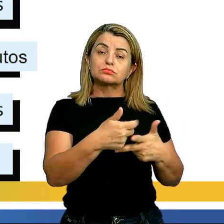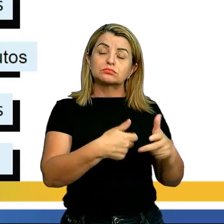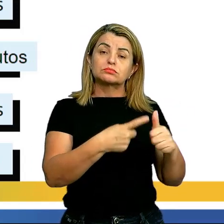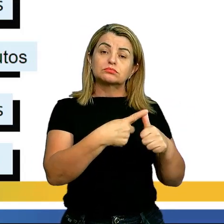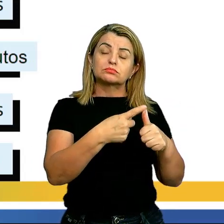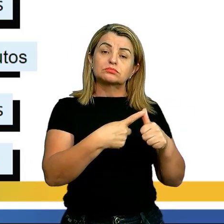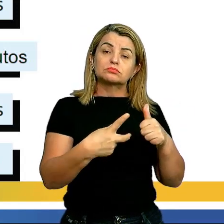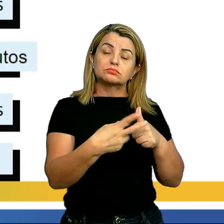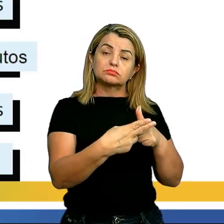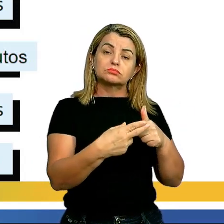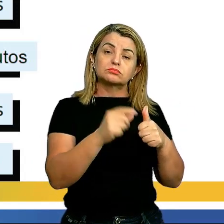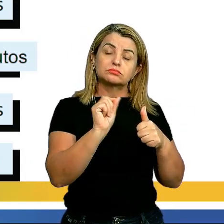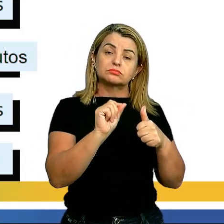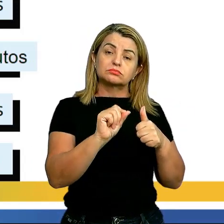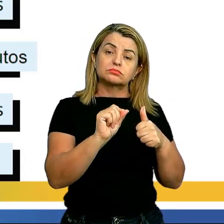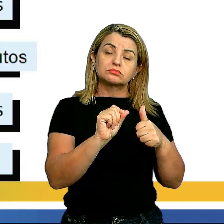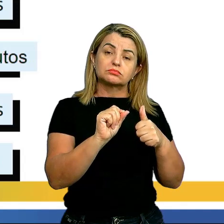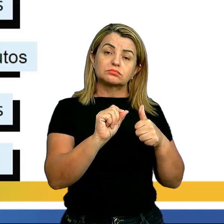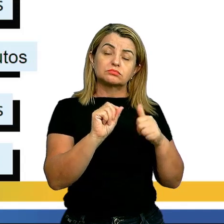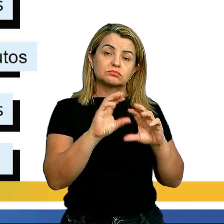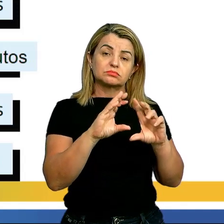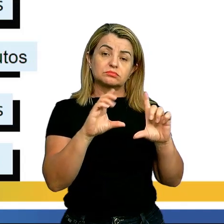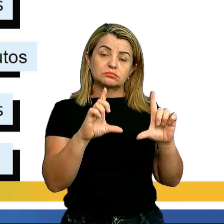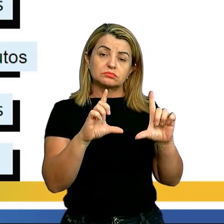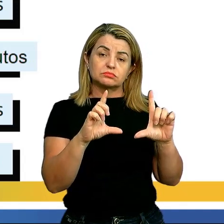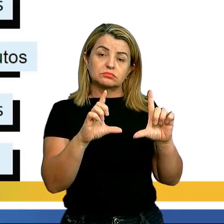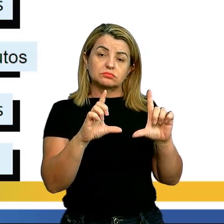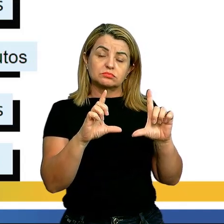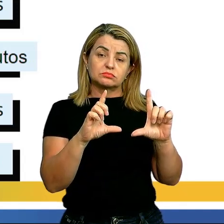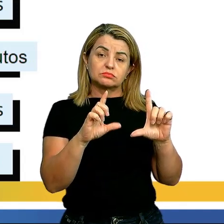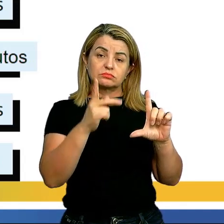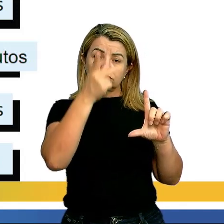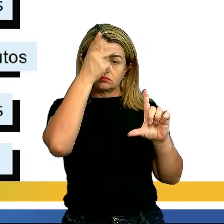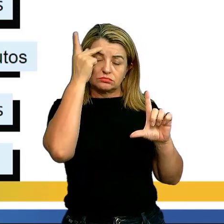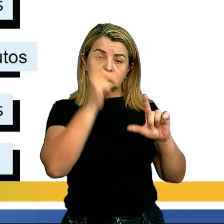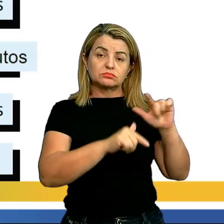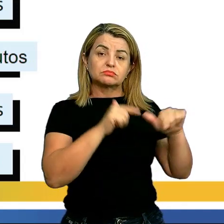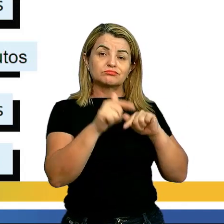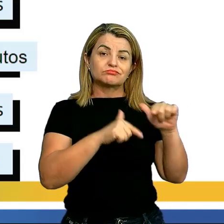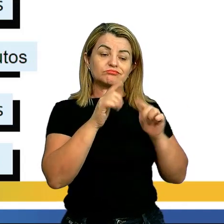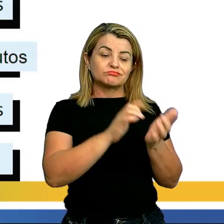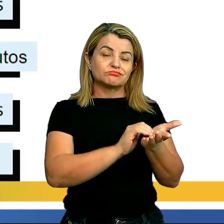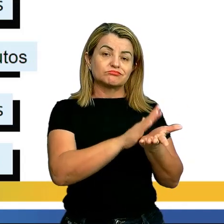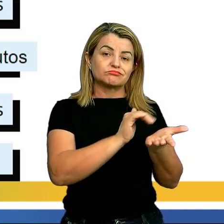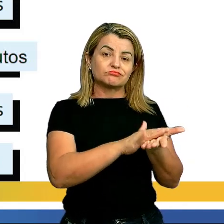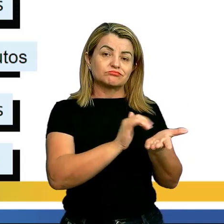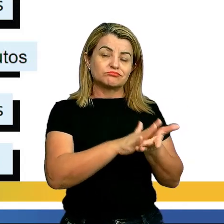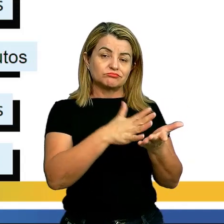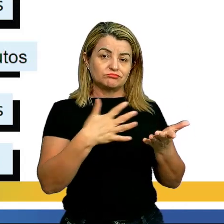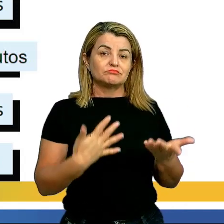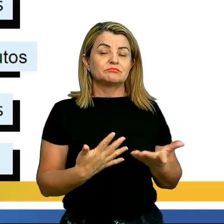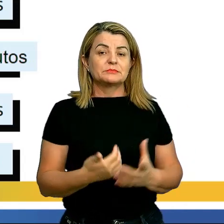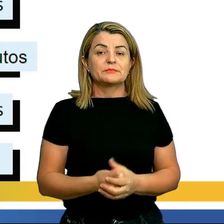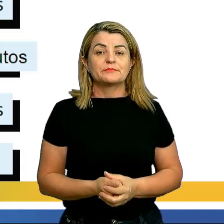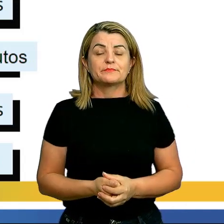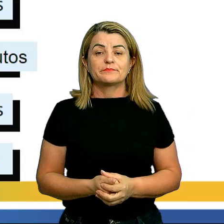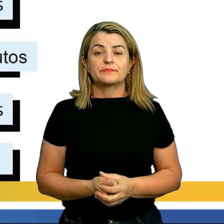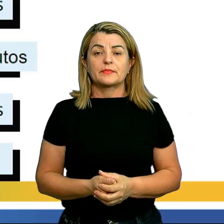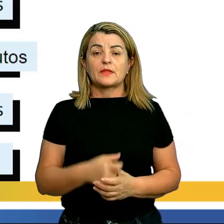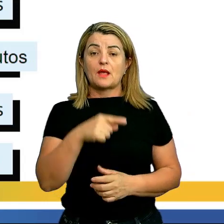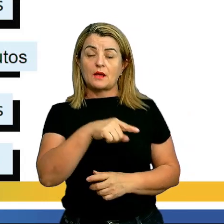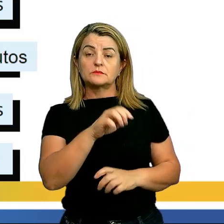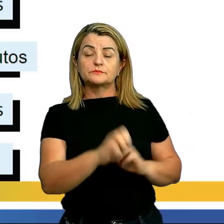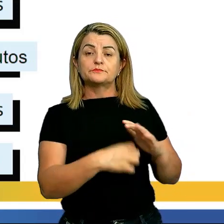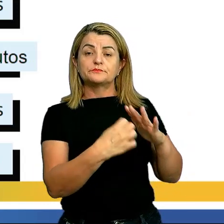custo a ser cortado vai ser, claro, né, a dos funcionários. Então, vai gerar demissões. Essas